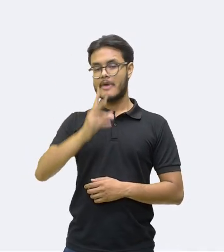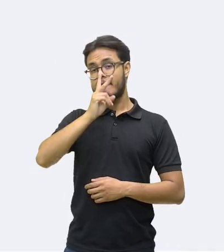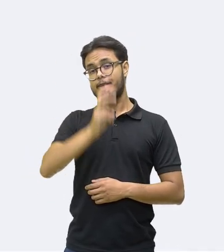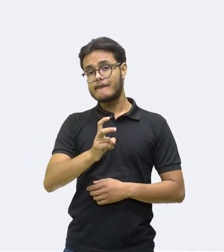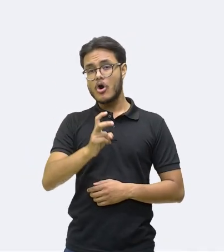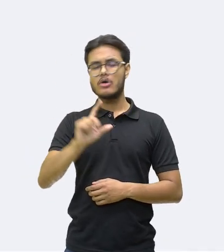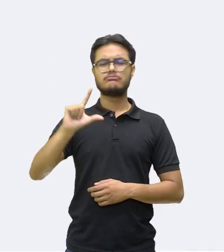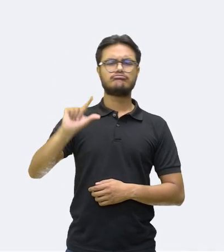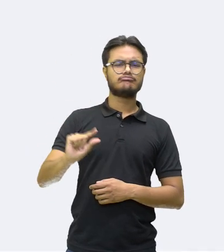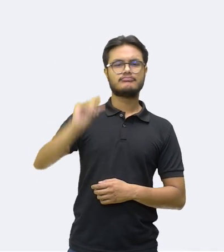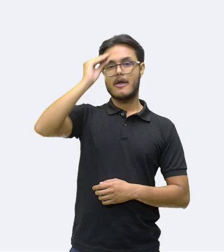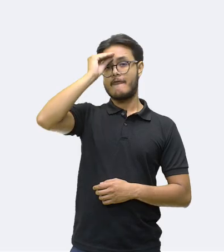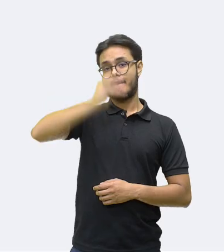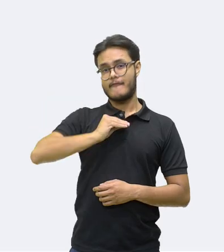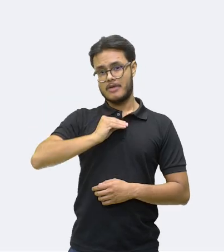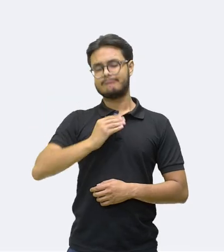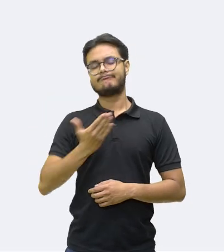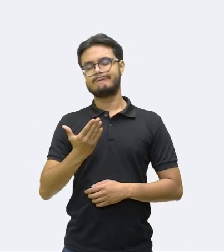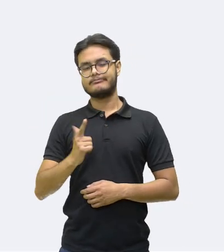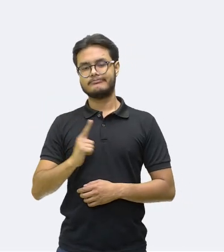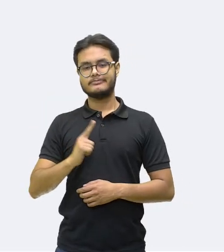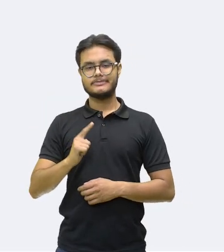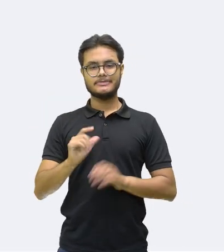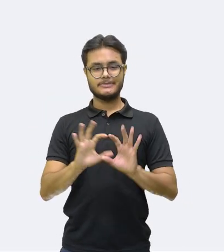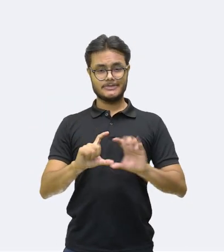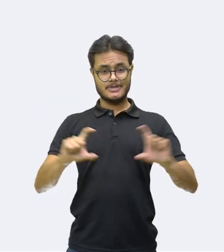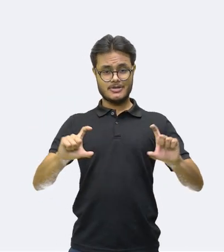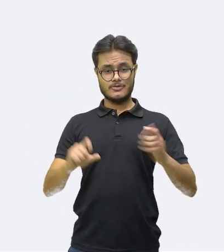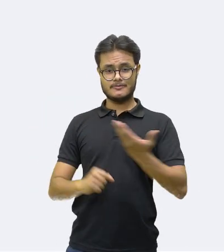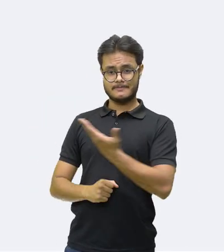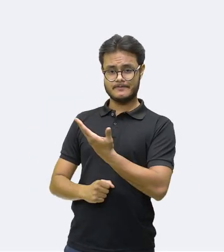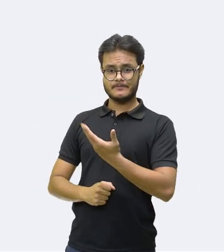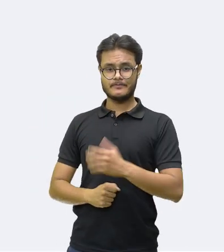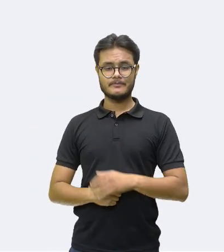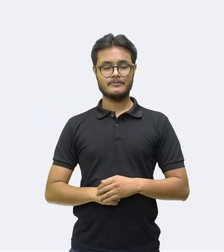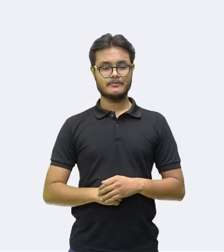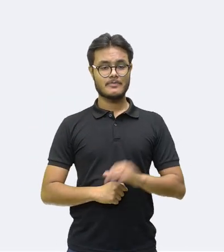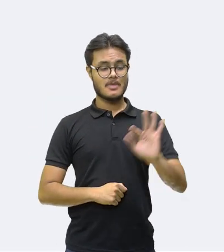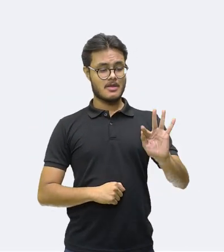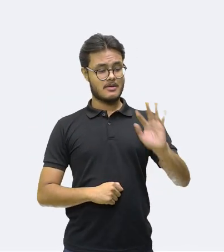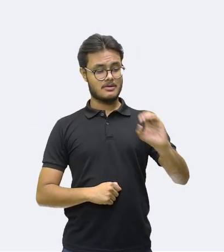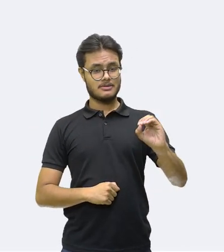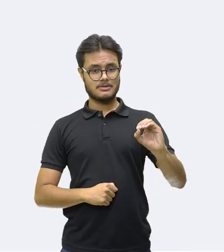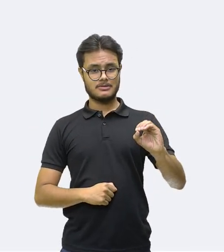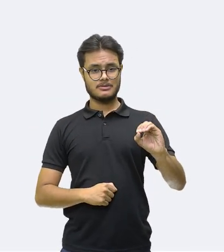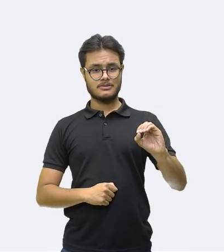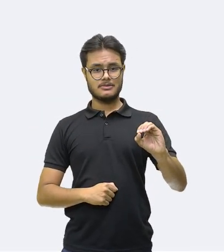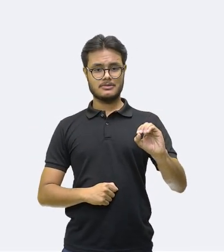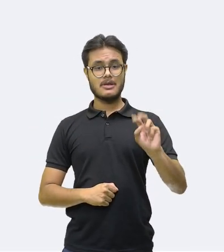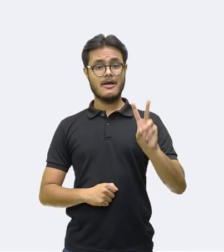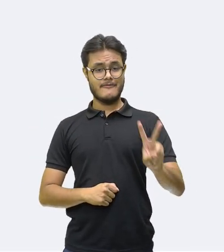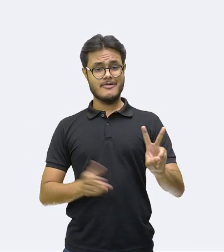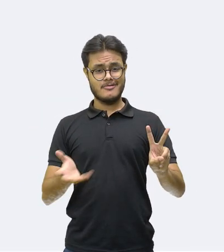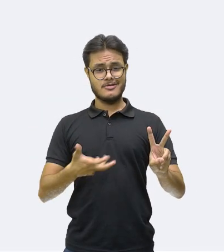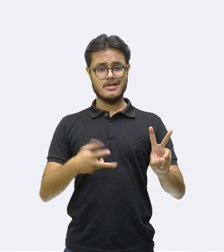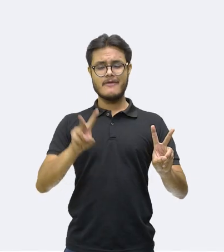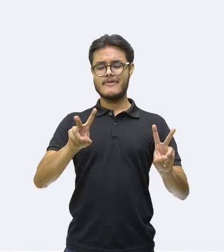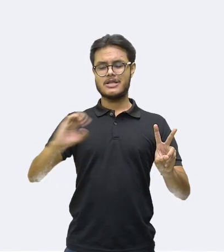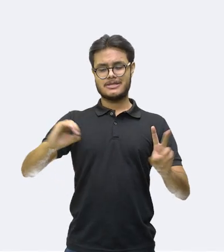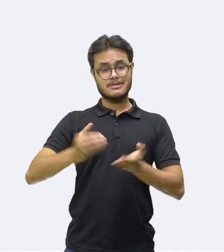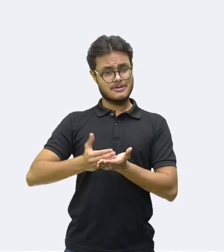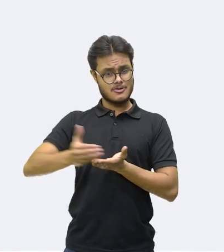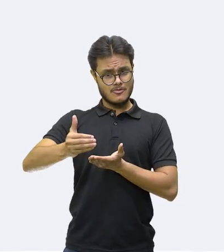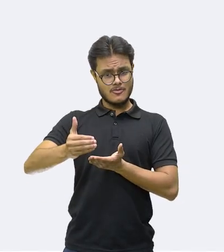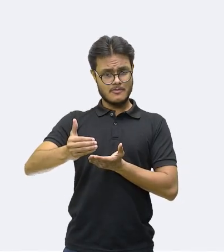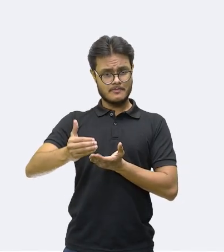maiores ou menores. Tem essa equaçãozinha do Doppler, está vendo aí? F0 é a frequência emitida. V, velocidade do som. V0, velocidade